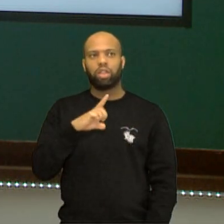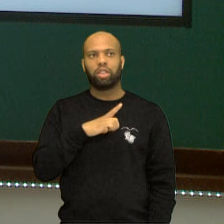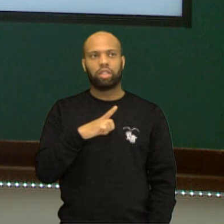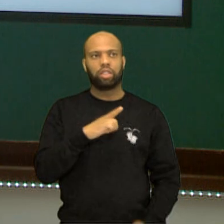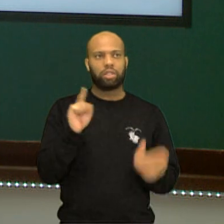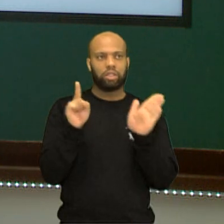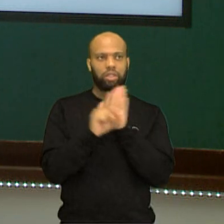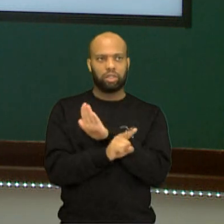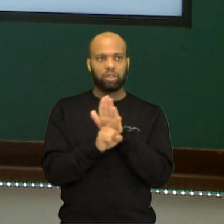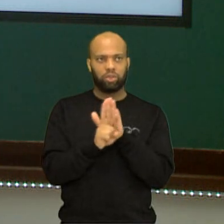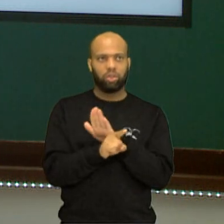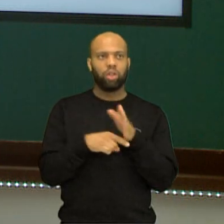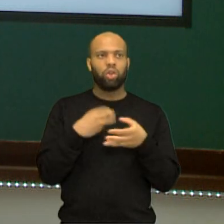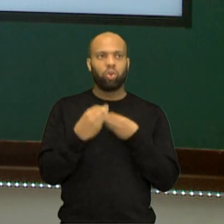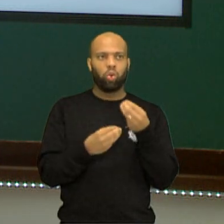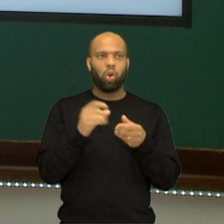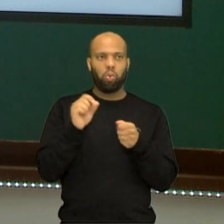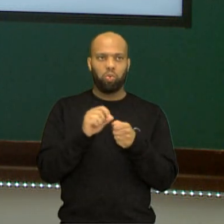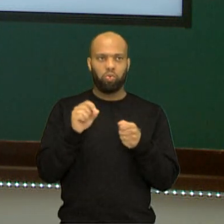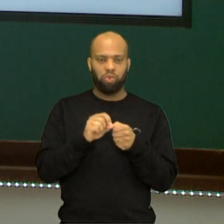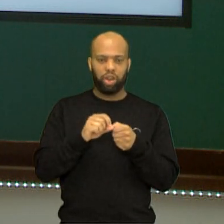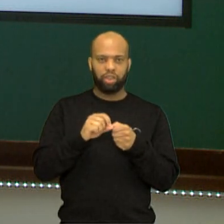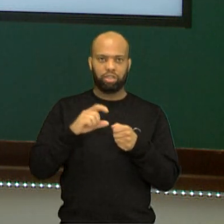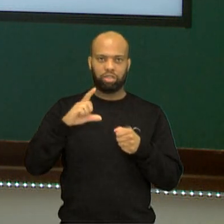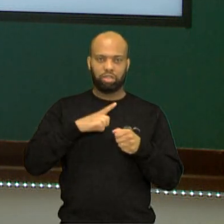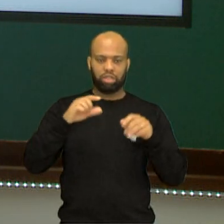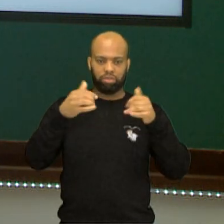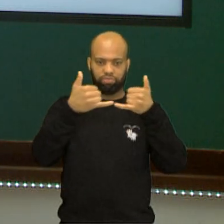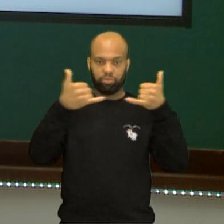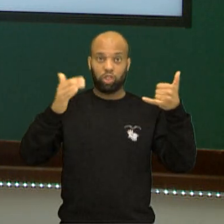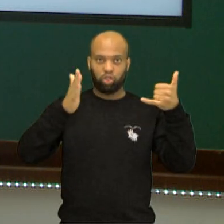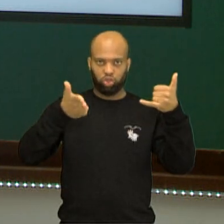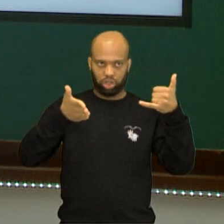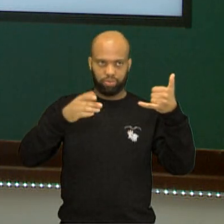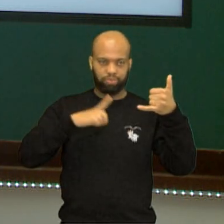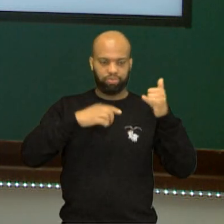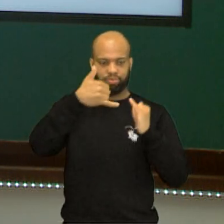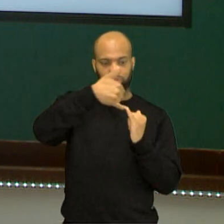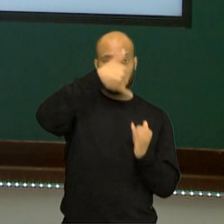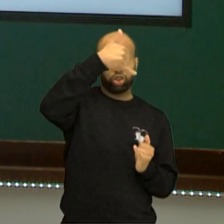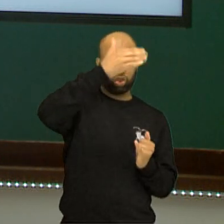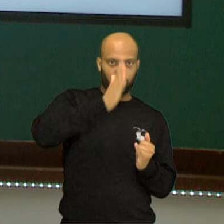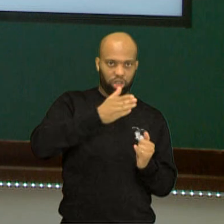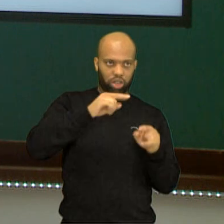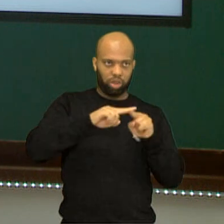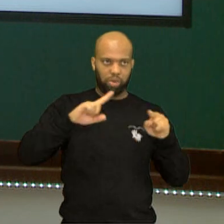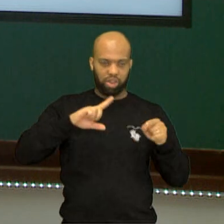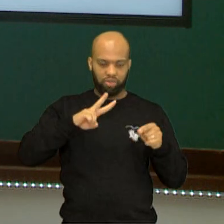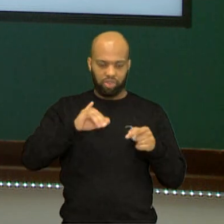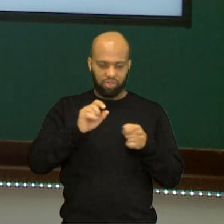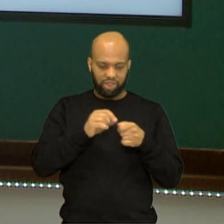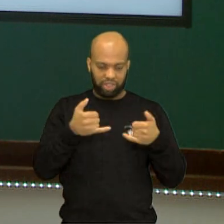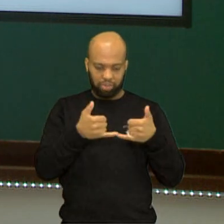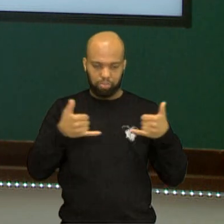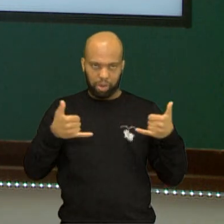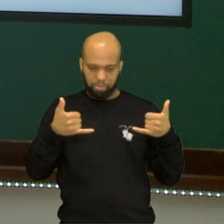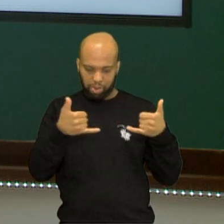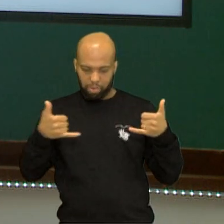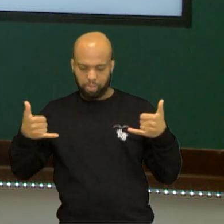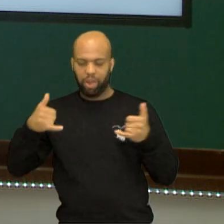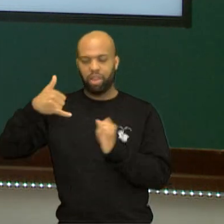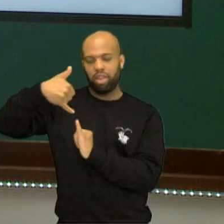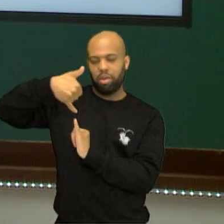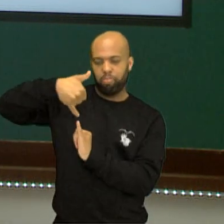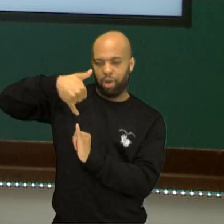vou fazer aqui? Eu vou fazer duas retas paralelas, ou seja, uma reta paralela ao vetor de 60 km por hora e outra reta paralela